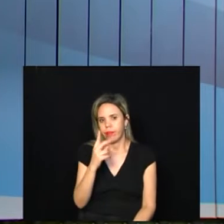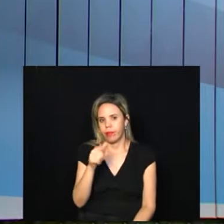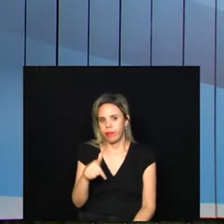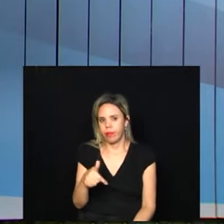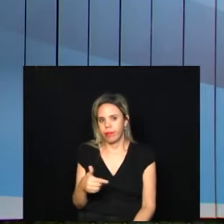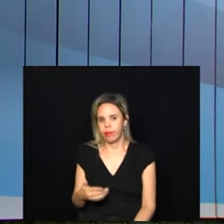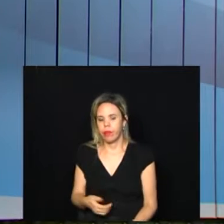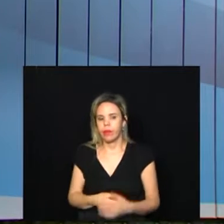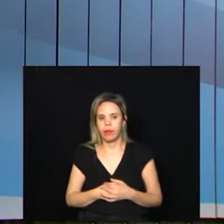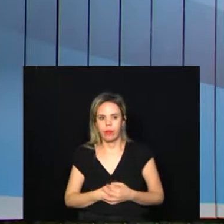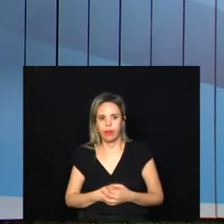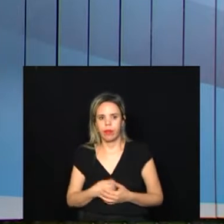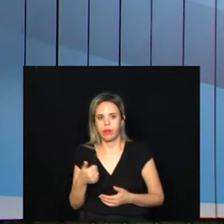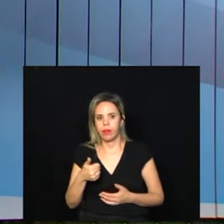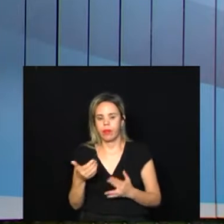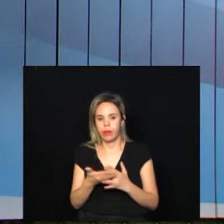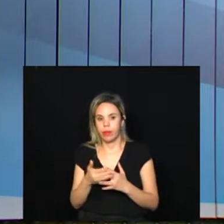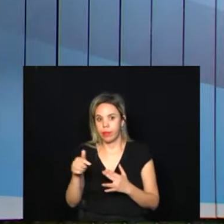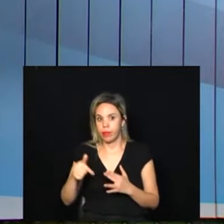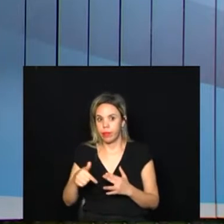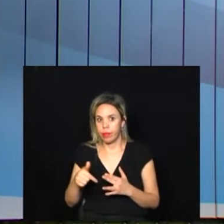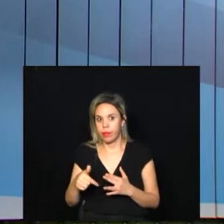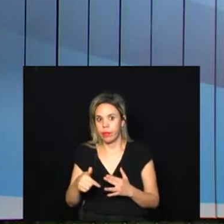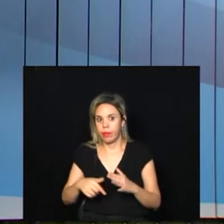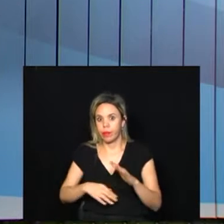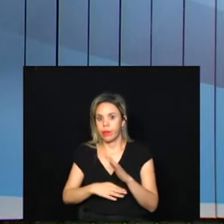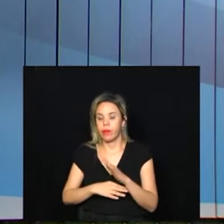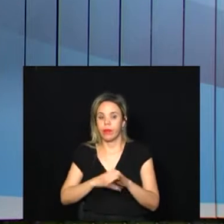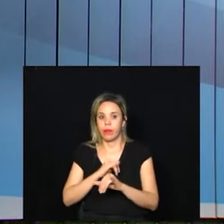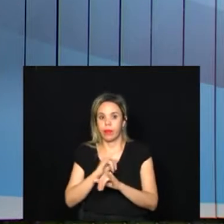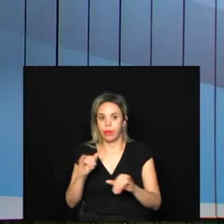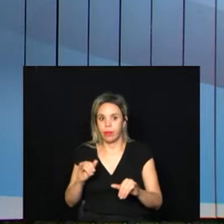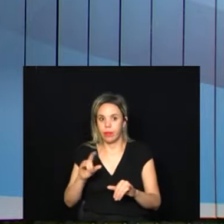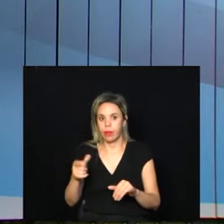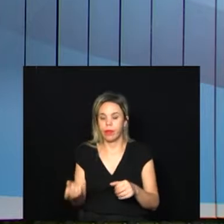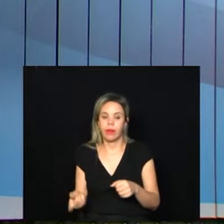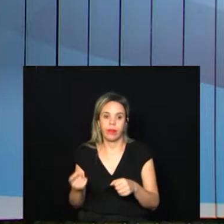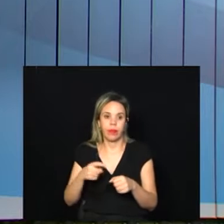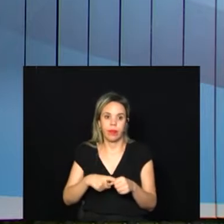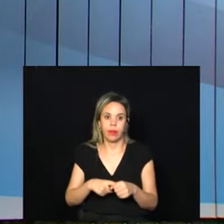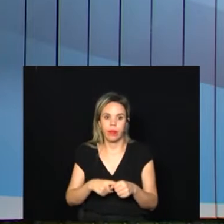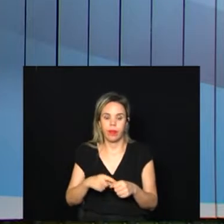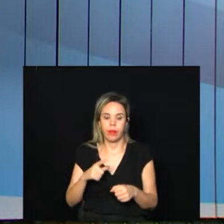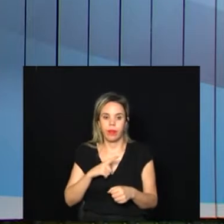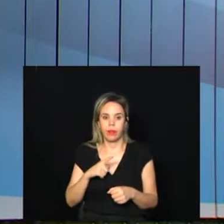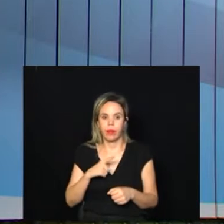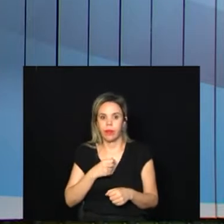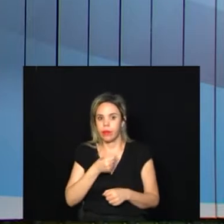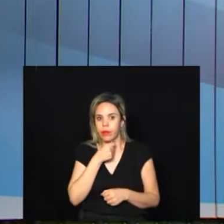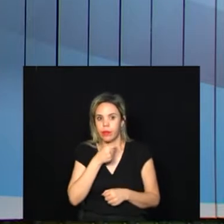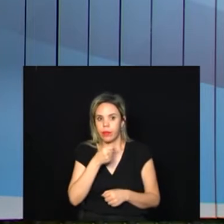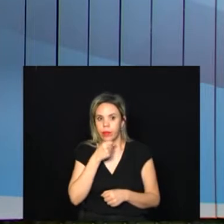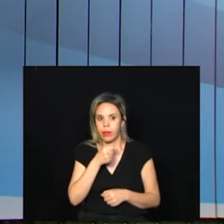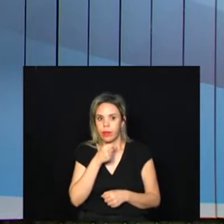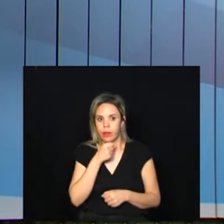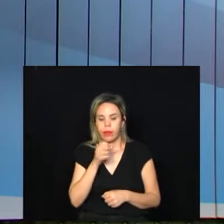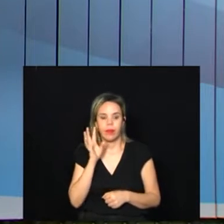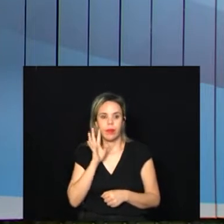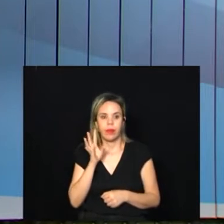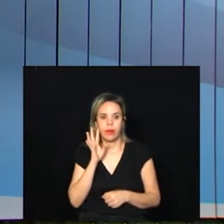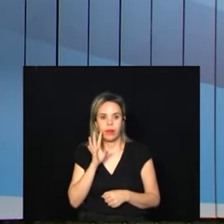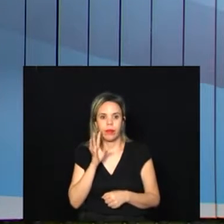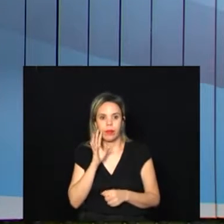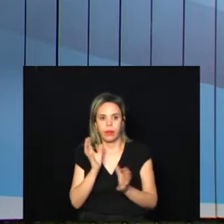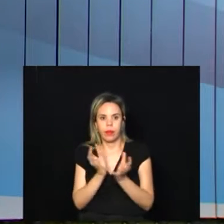12h17, vamos fazer o seguinte, primeiro intervalo aqui no Câmara Notícia e na volta tem uma reportagem muito bacana que a